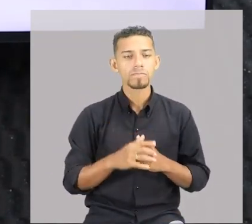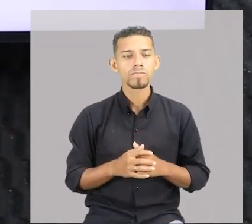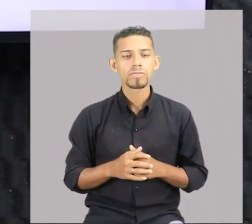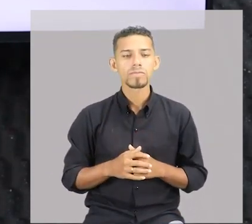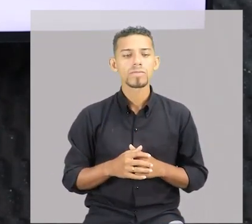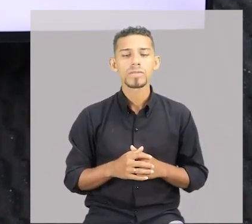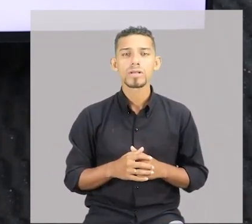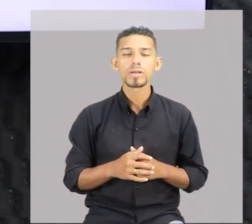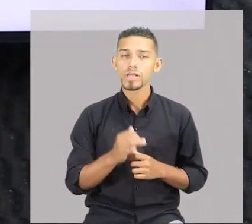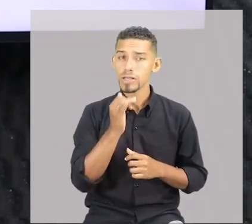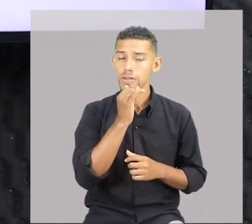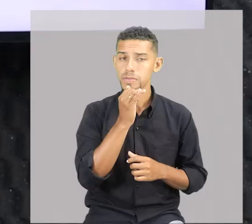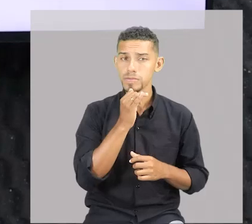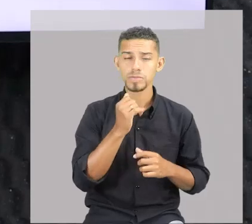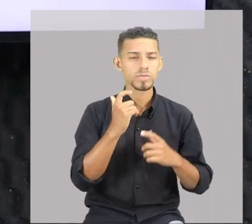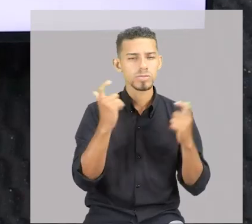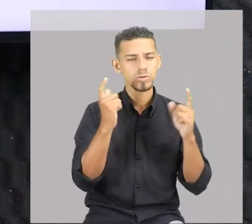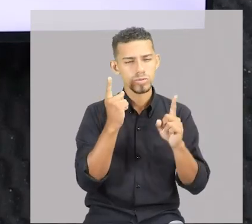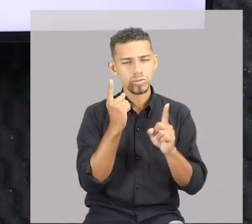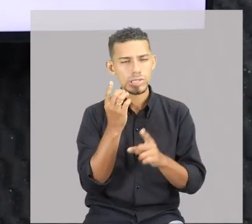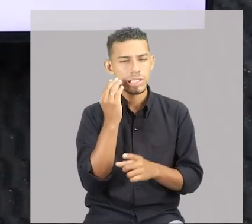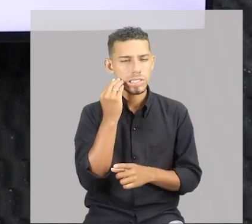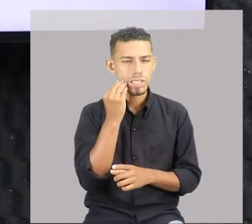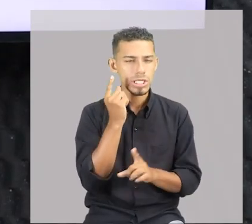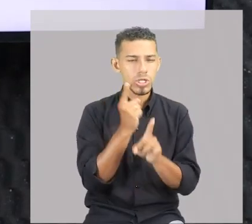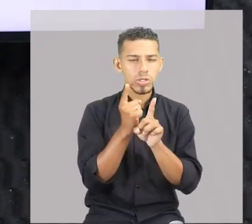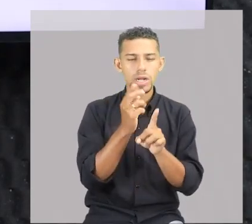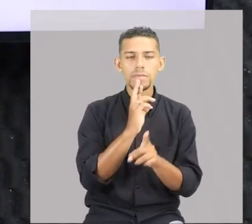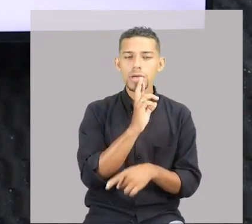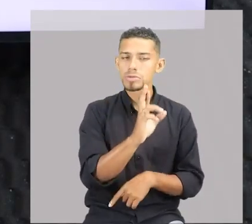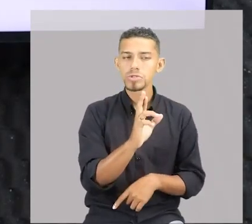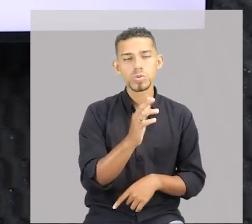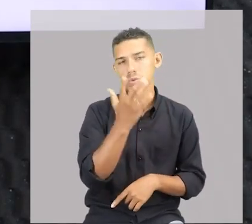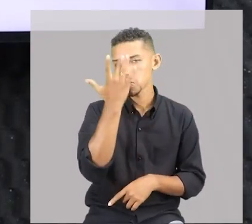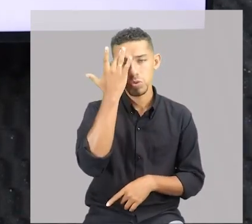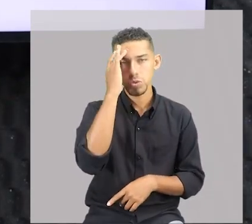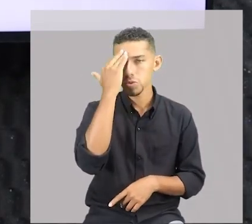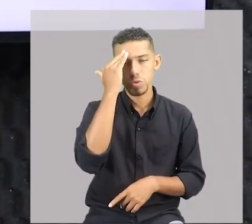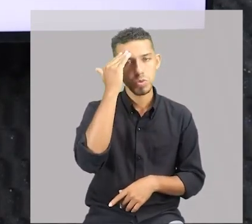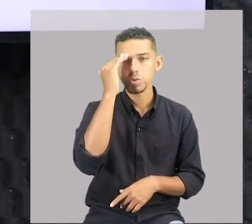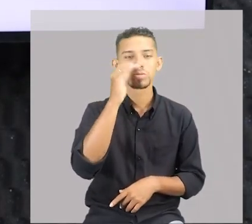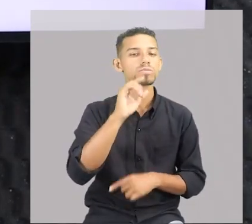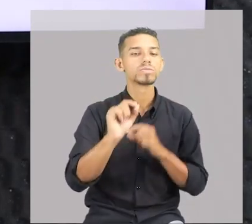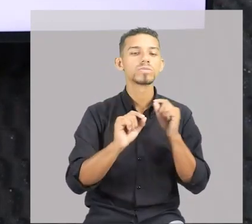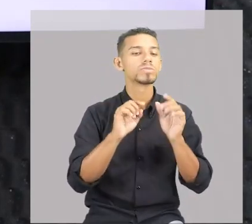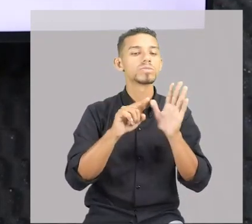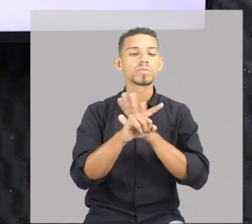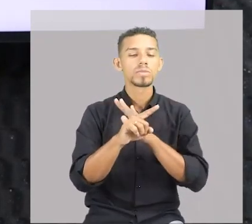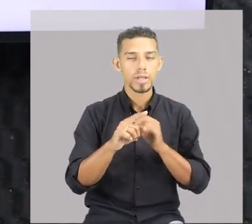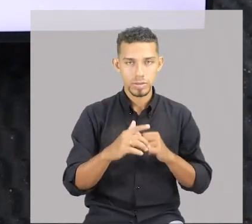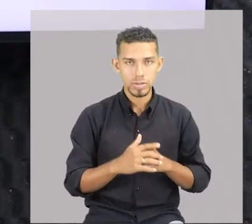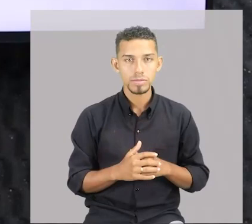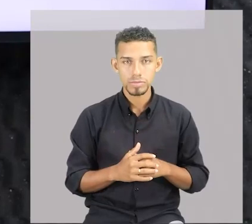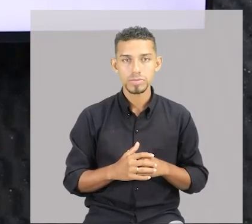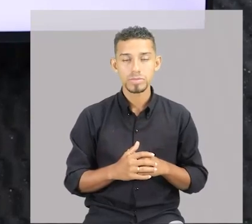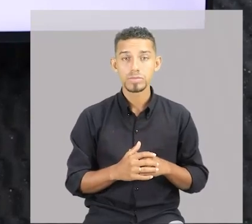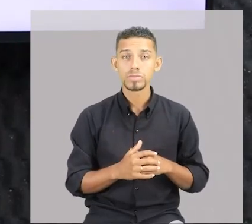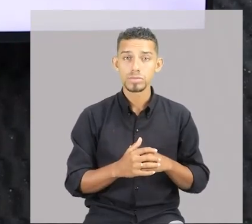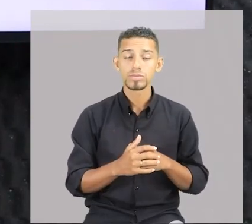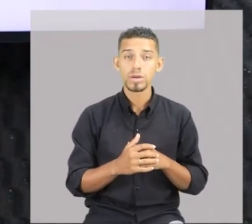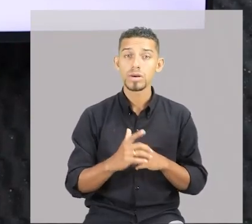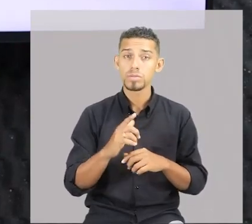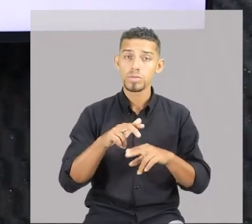Porque não adianta nada você tentar encontrar uma resposta se você não entendeu aquilo que foi perguntado. Por isso que eu digo